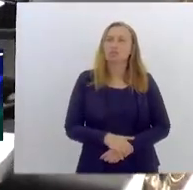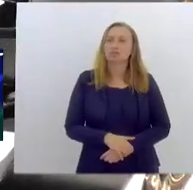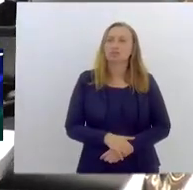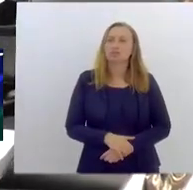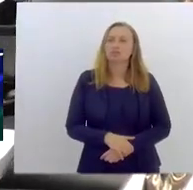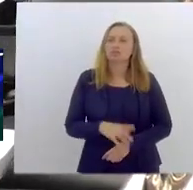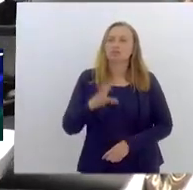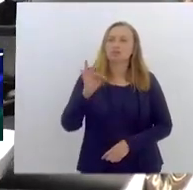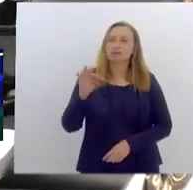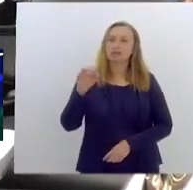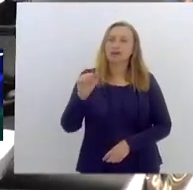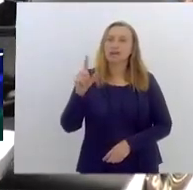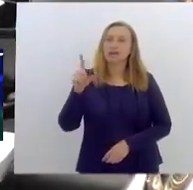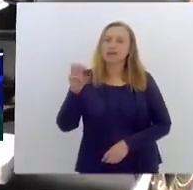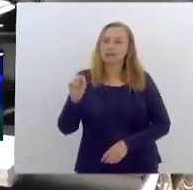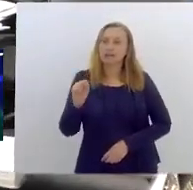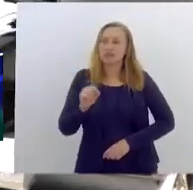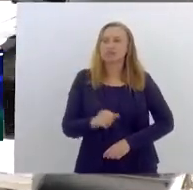Tales,